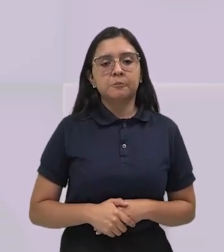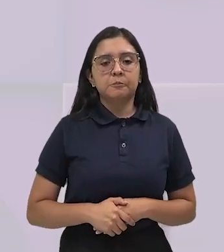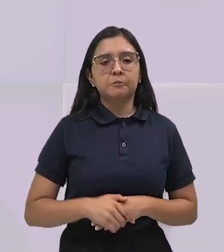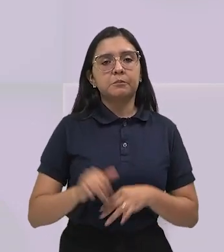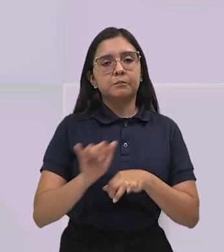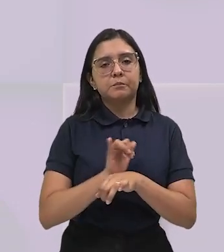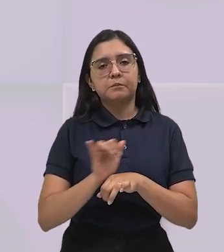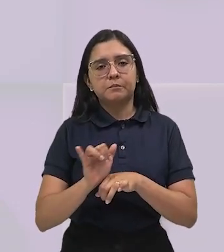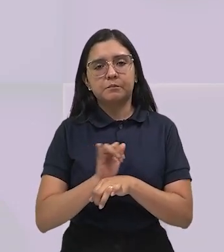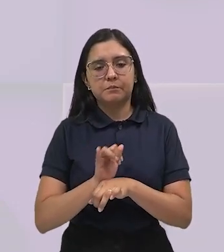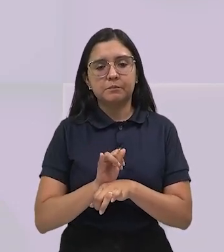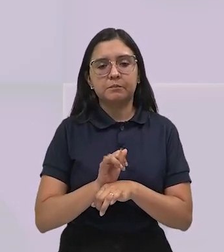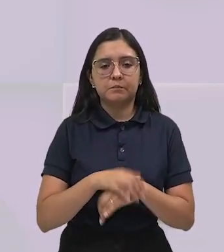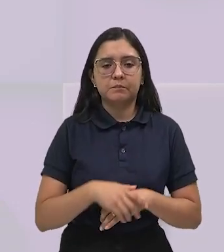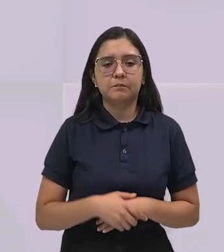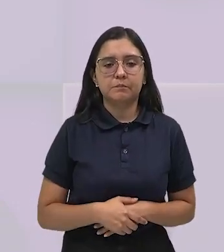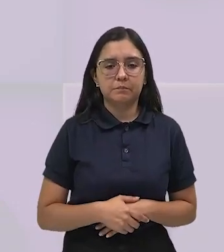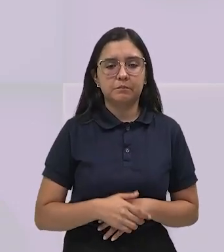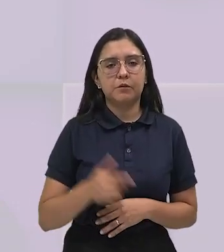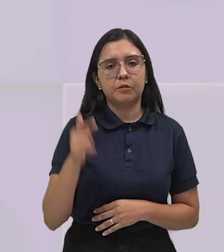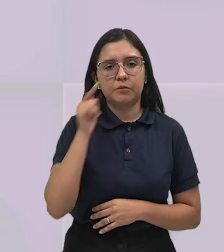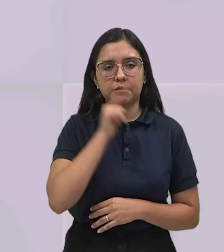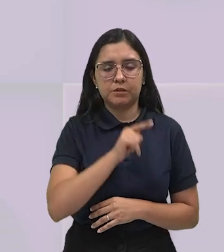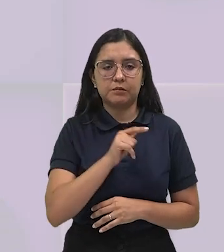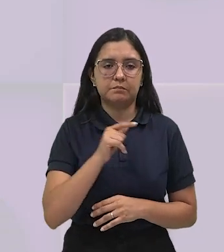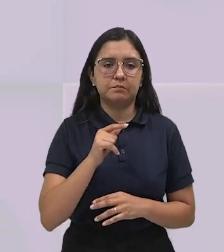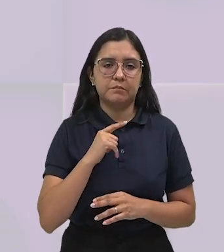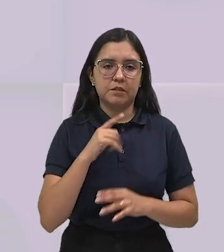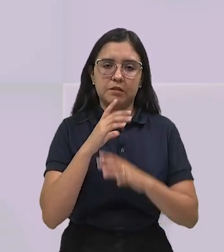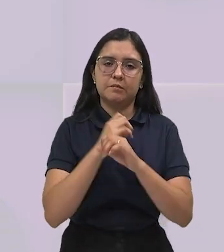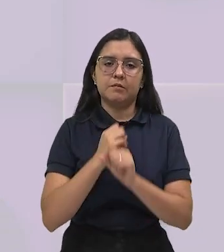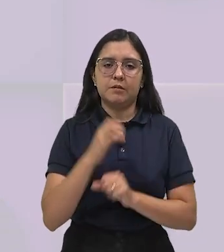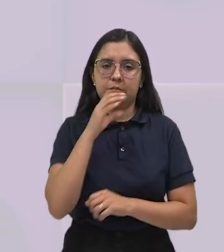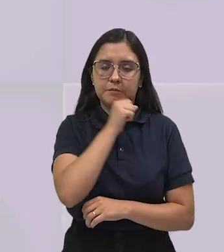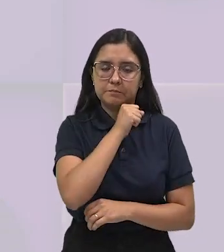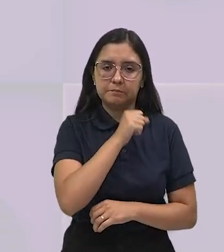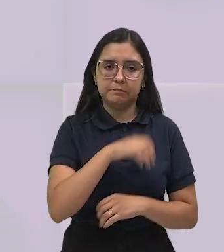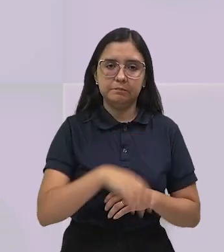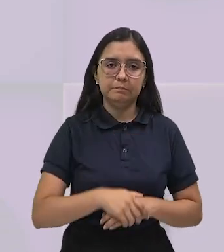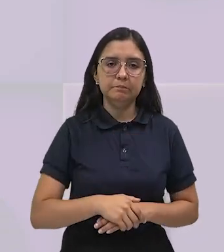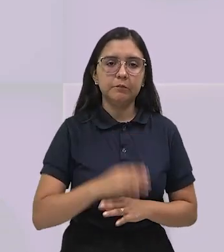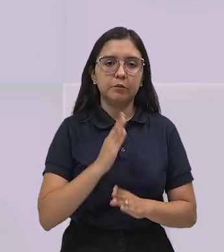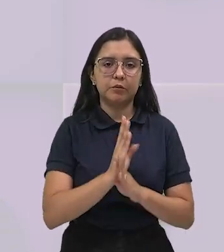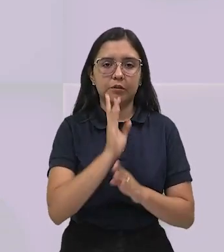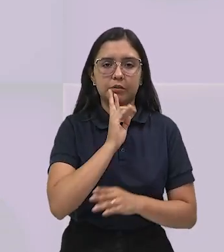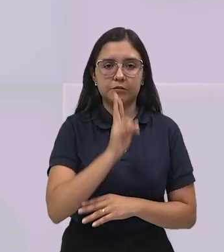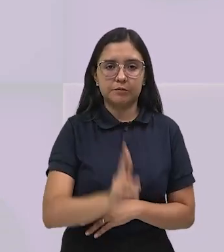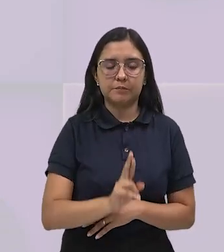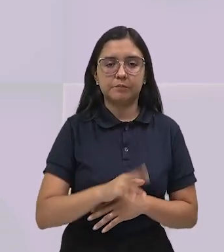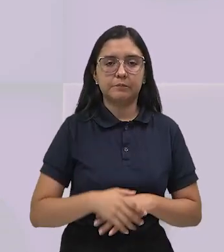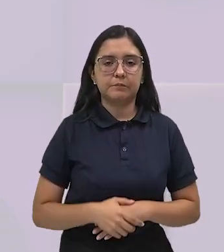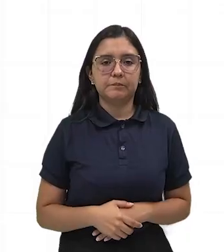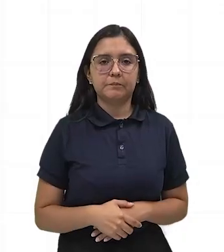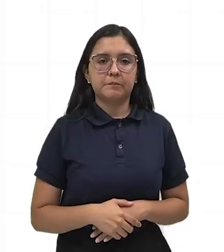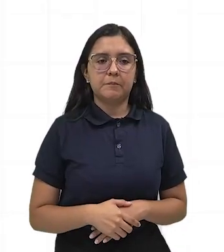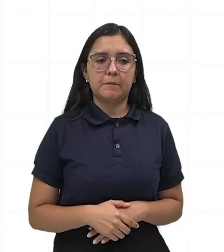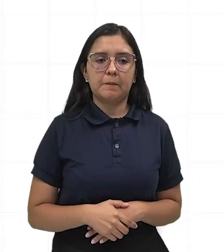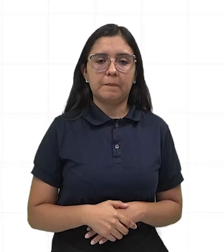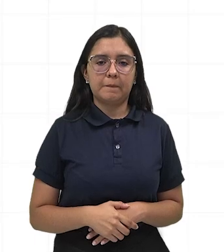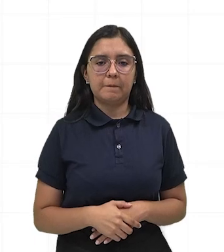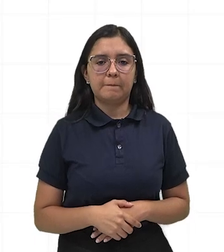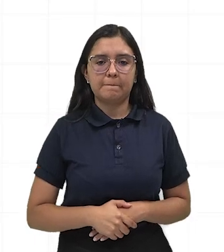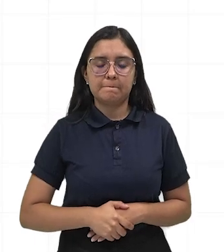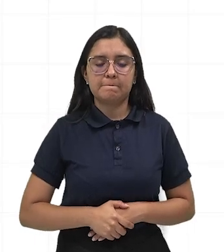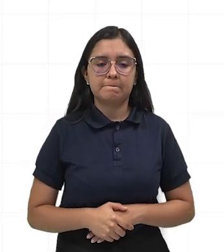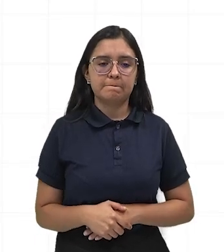para nós ganharmos tempo, ou seja, otimizar os nossos resultados de situações problemas. Então, vejamos o que